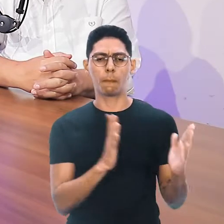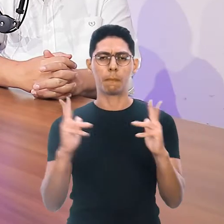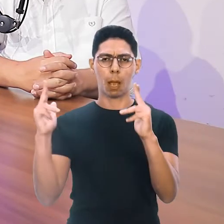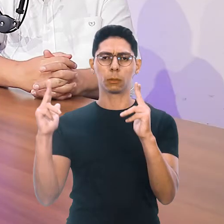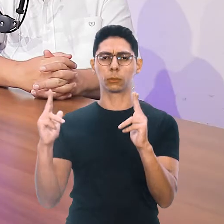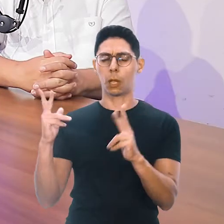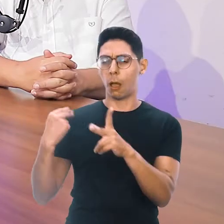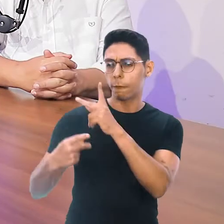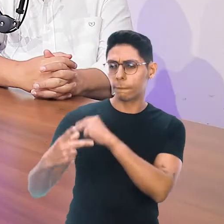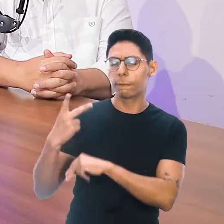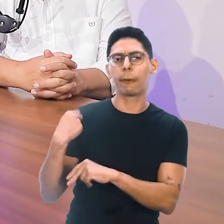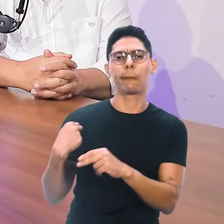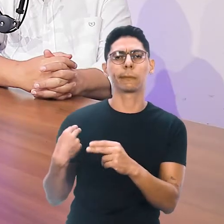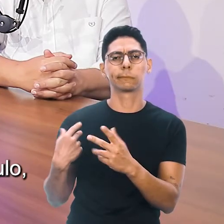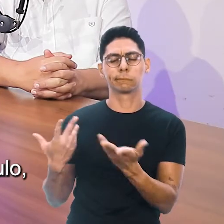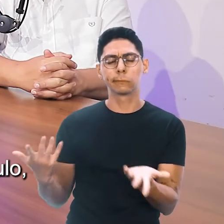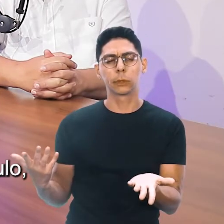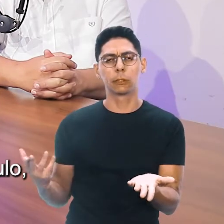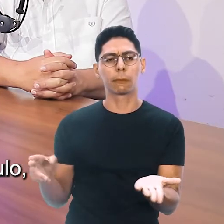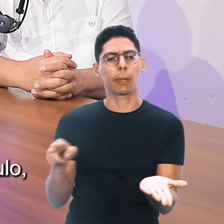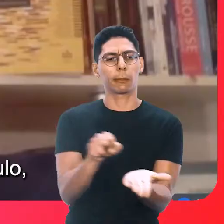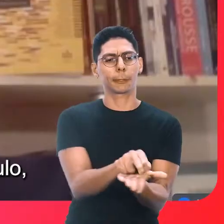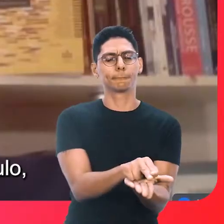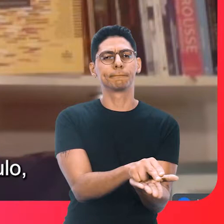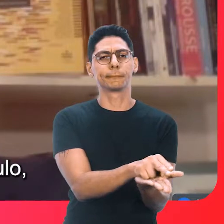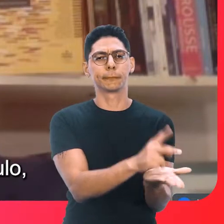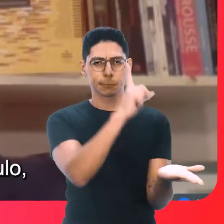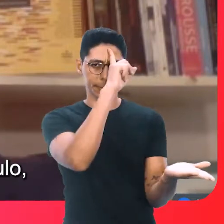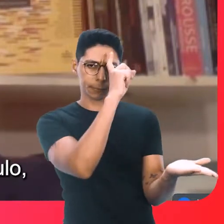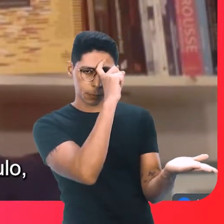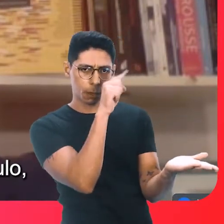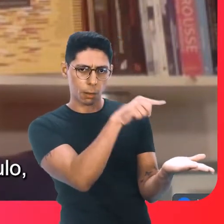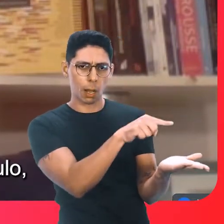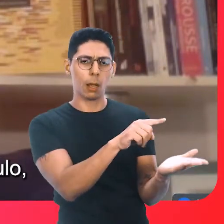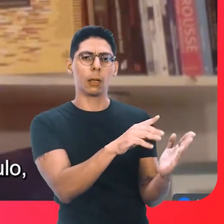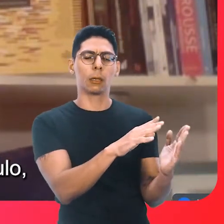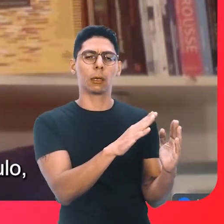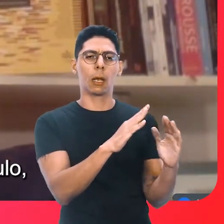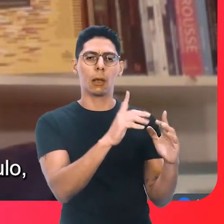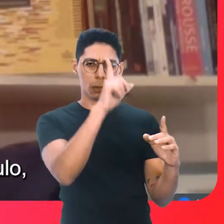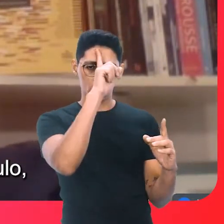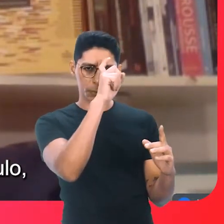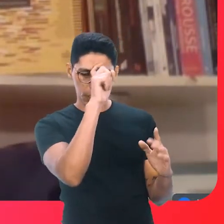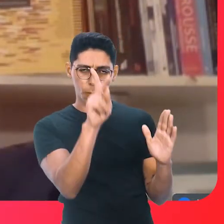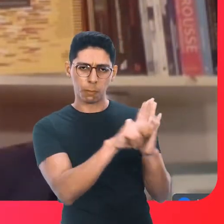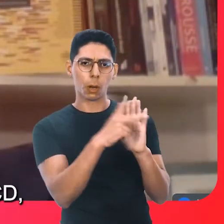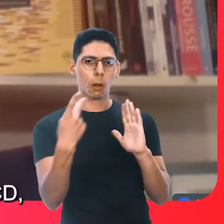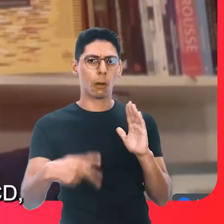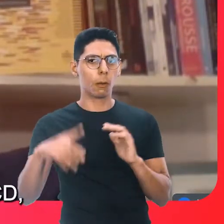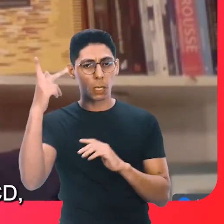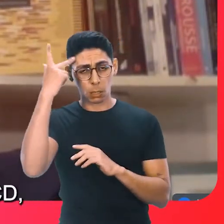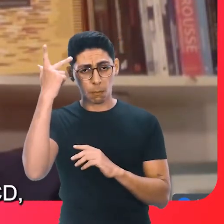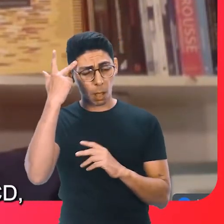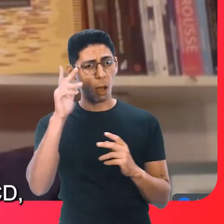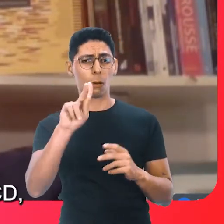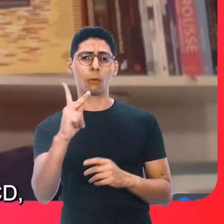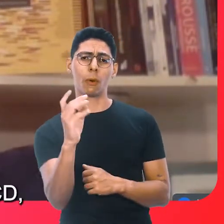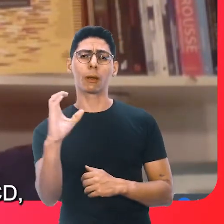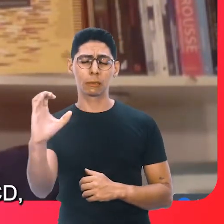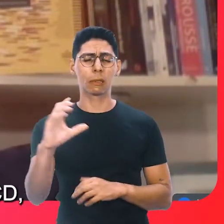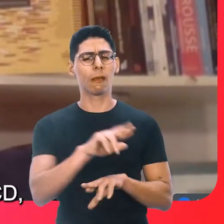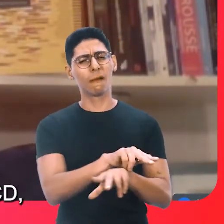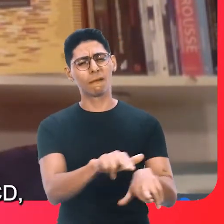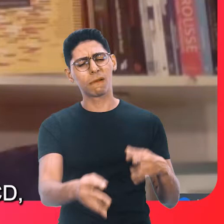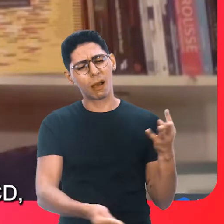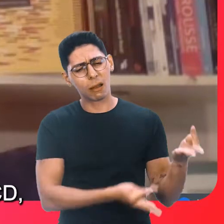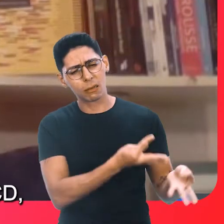adolescência internado em hospitais, eu fiquei na Santa Casa aqui de São Paulo, fiquei no HC, fiz longos tratamentos